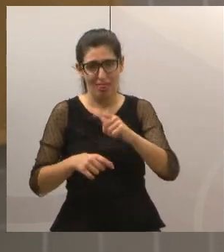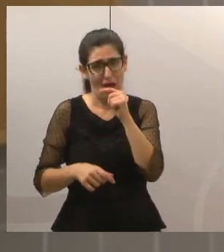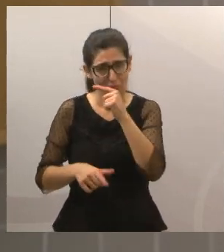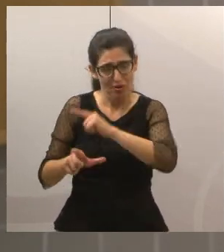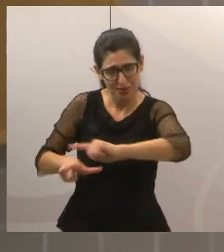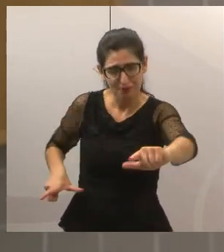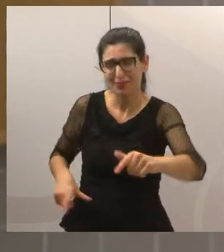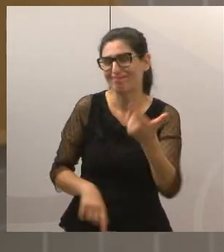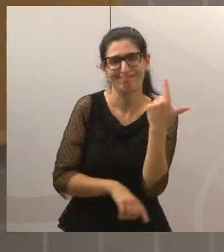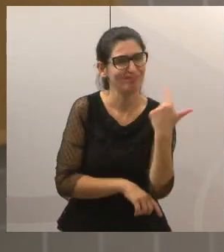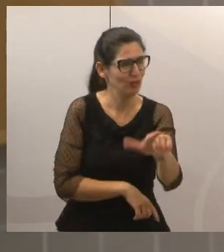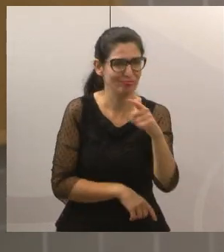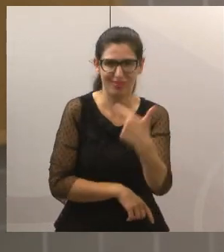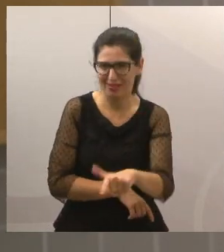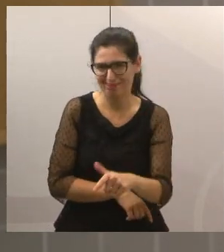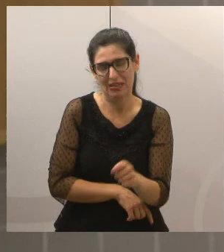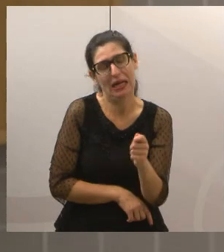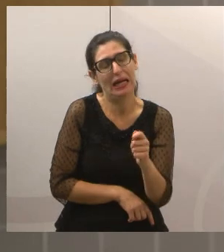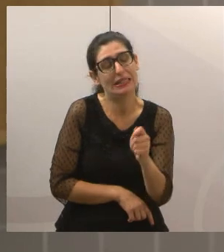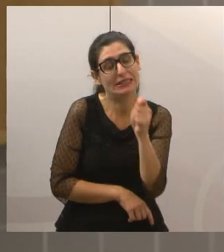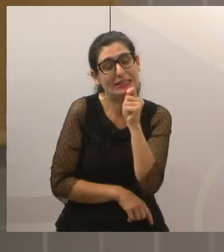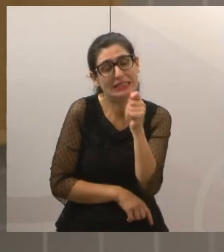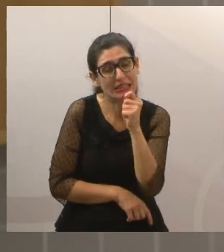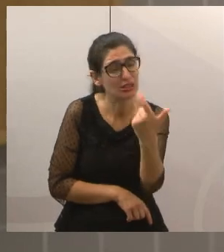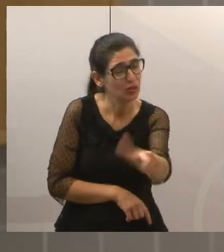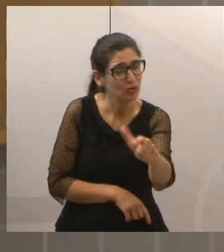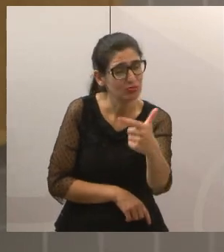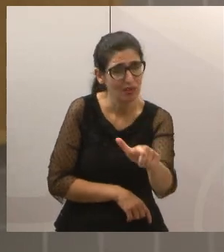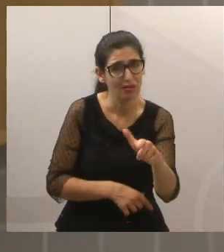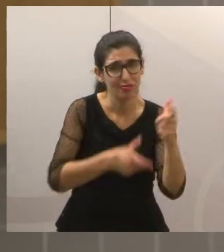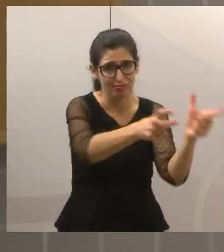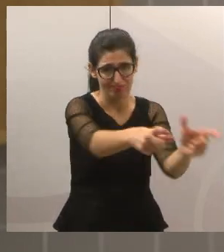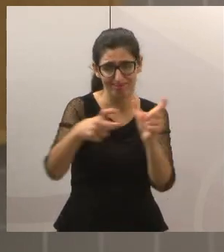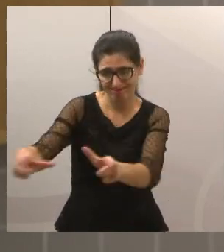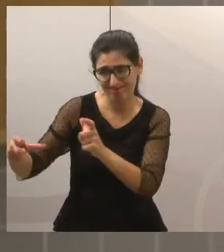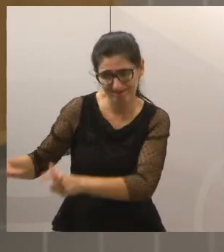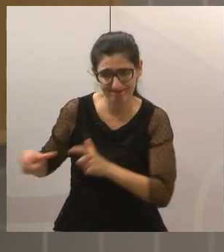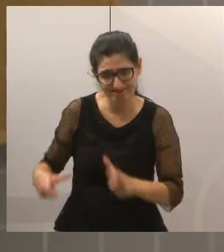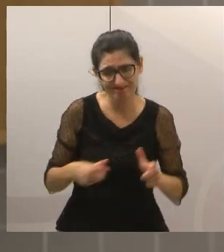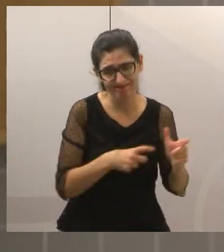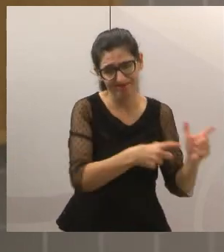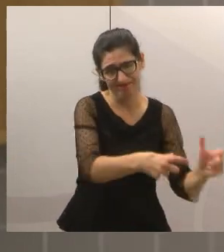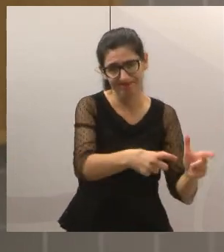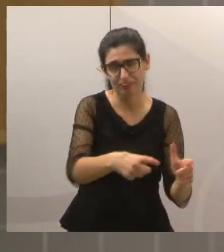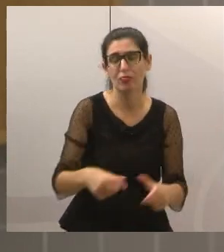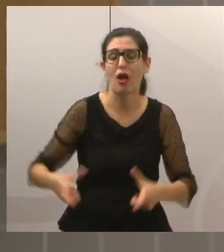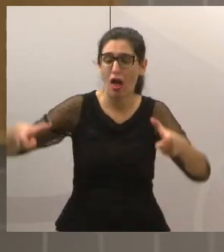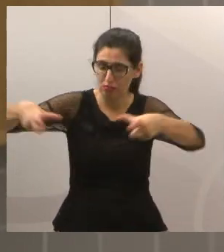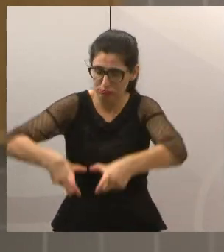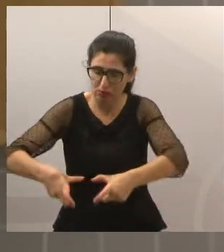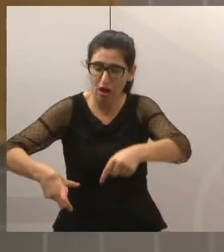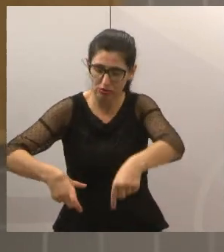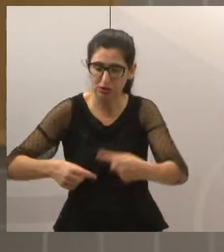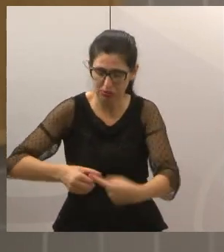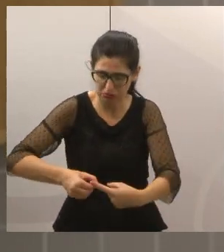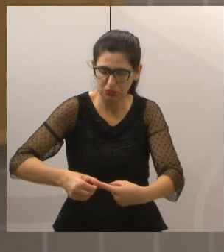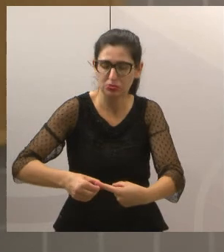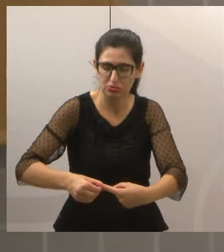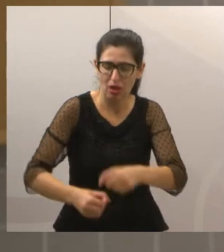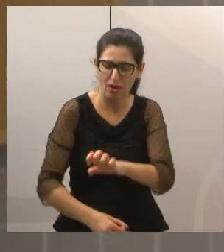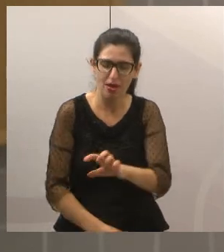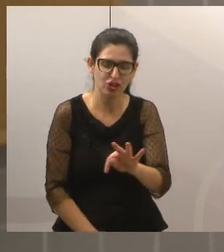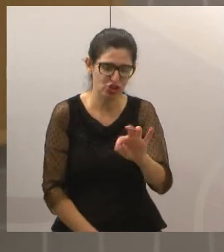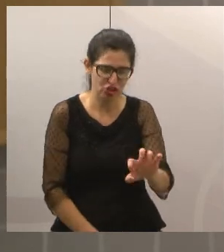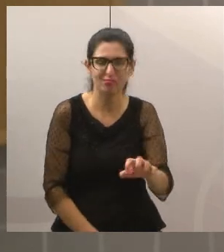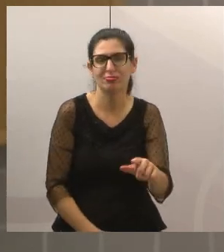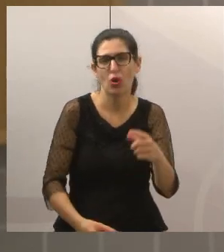consegue, fora da região adensada, porque na região adensada você já tem a ET, né? Você tem a estação de tratamento central que